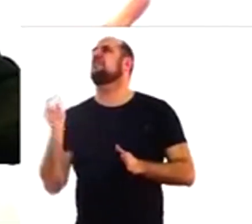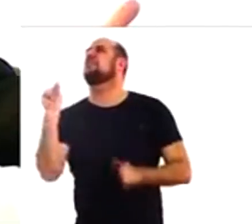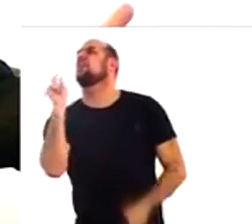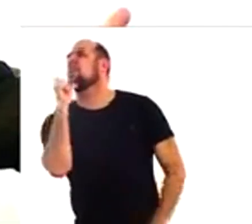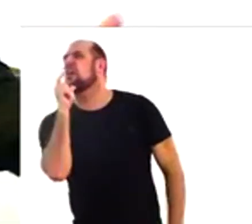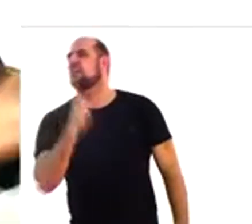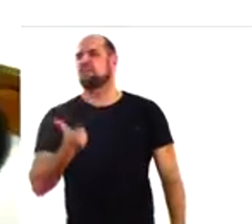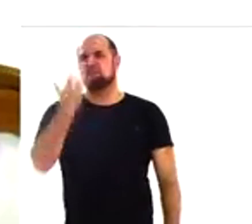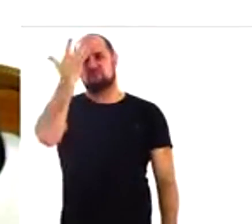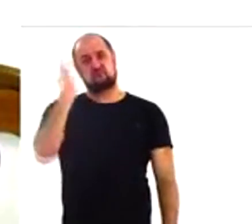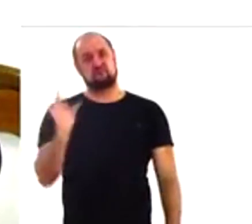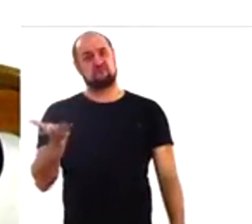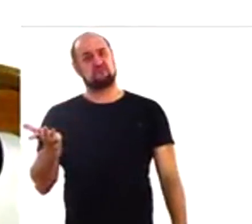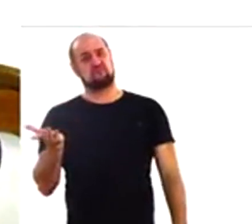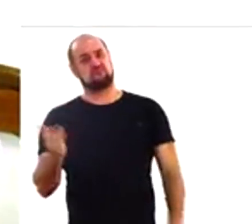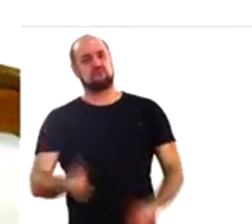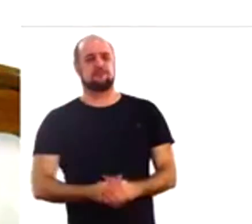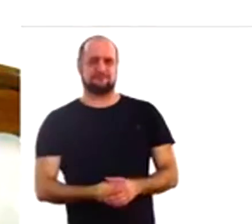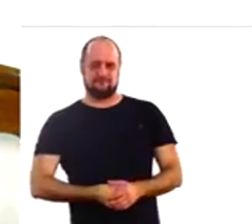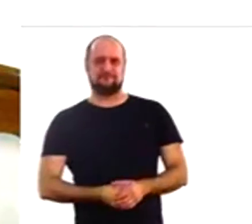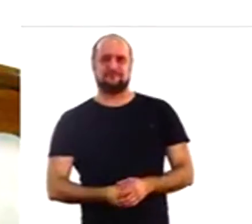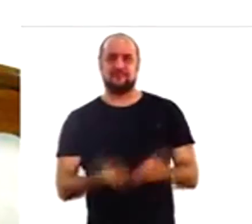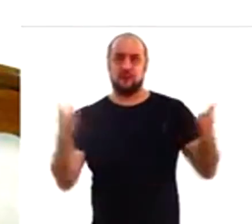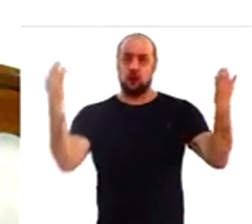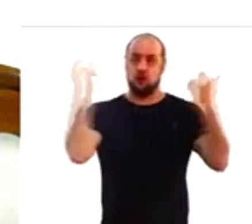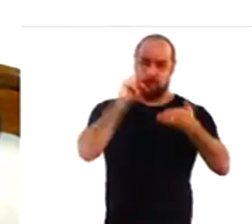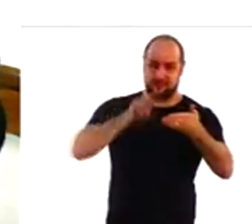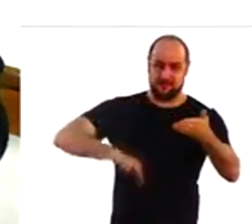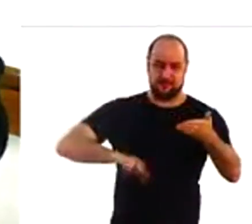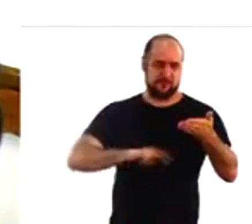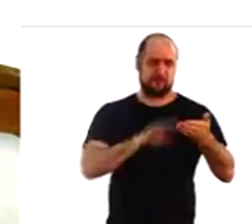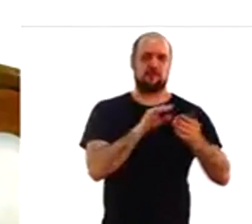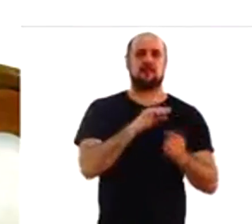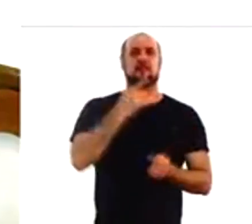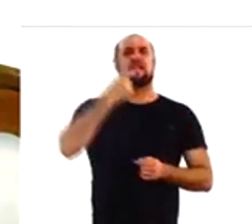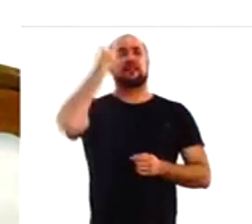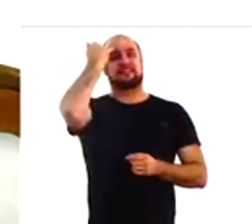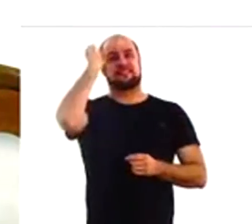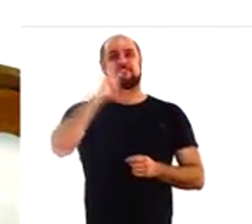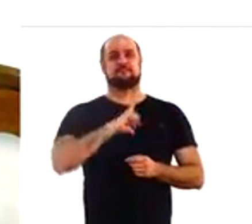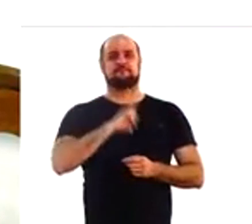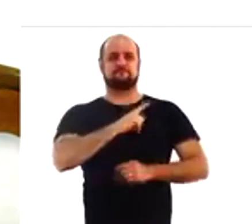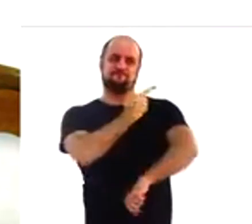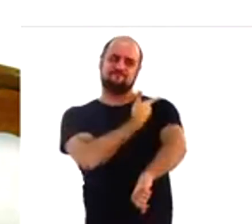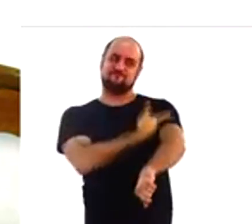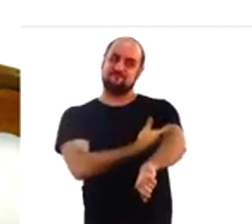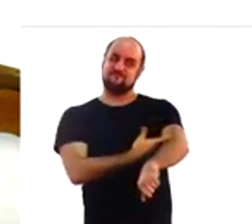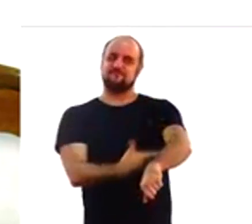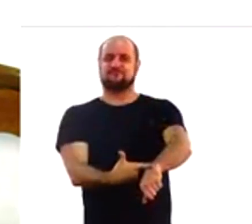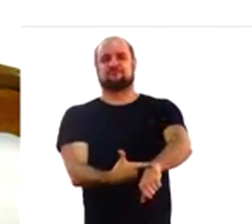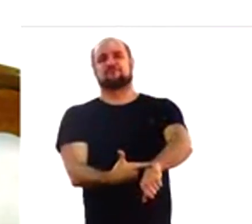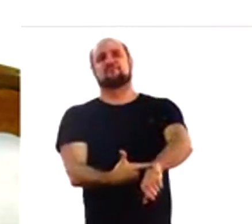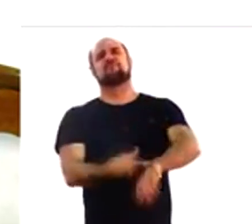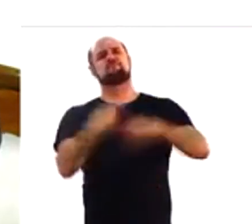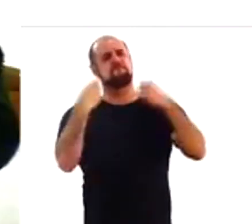é água? Olhando para um texto como esse, nós chegamos a uma ideia que a educação,